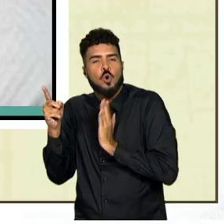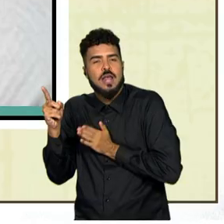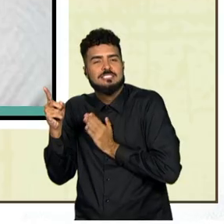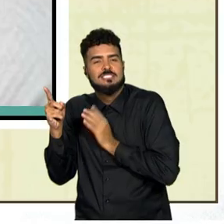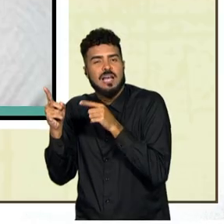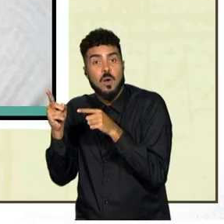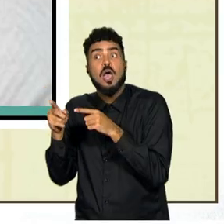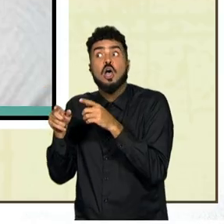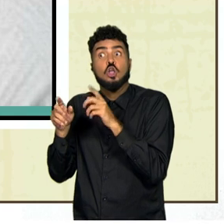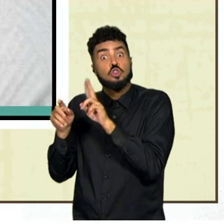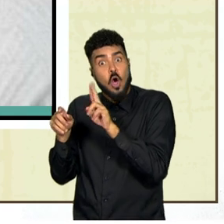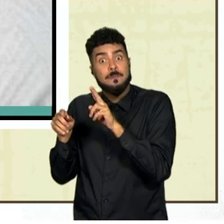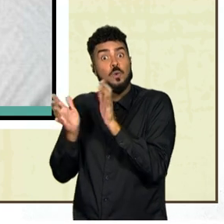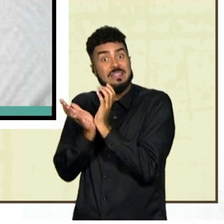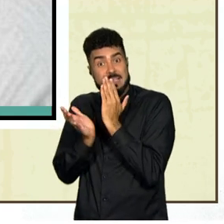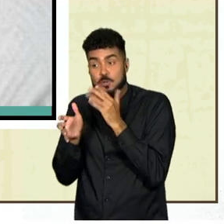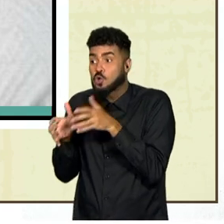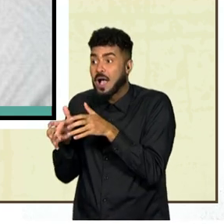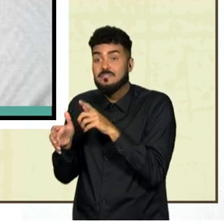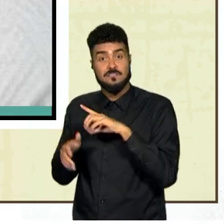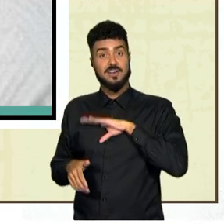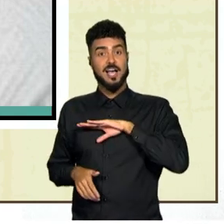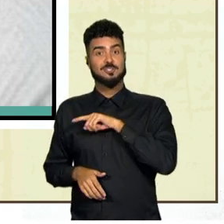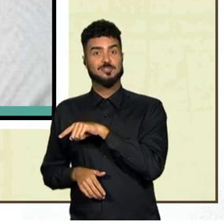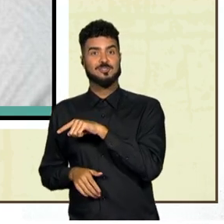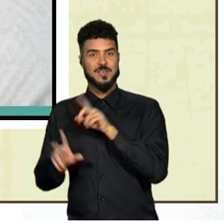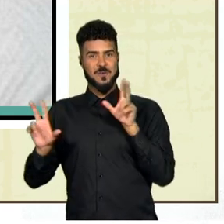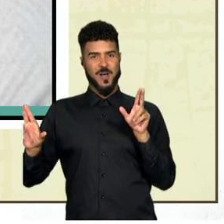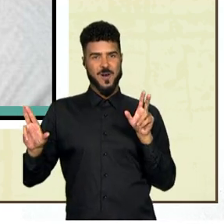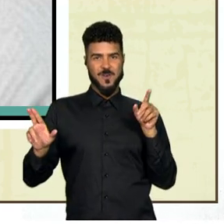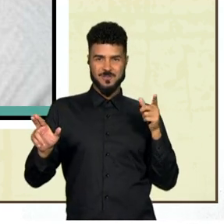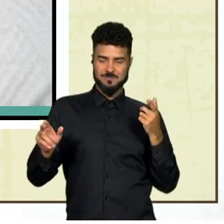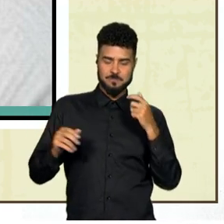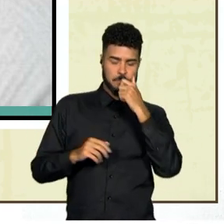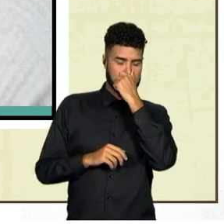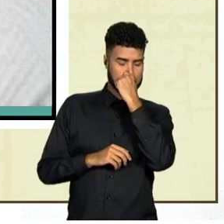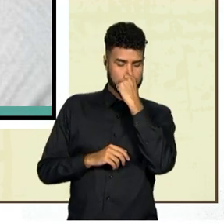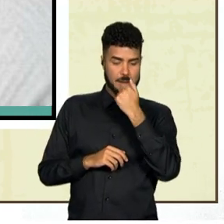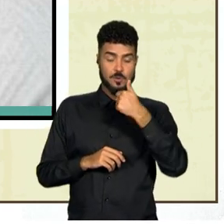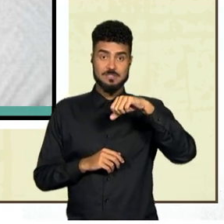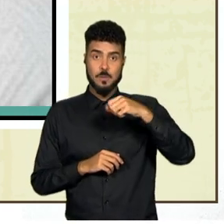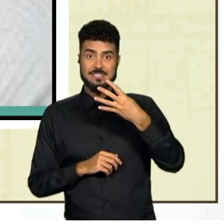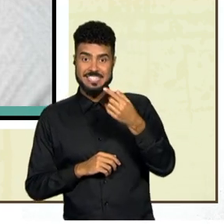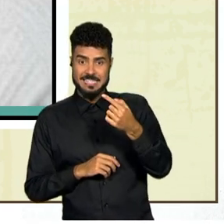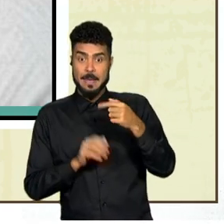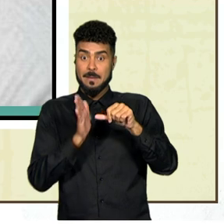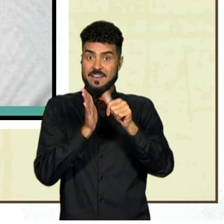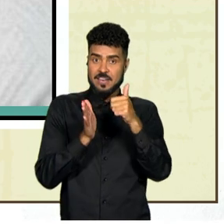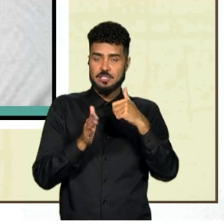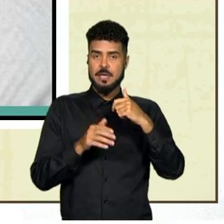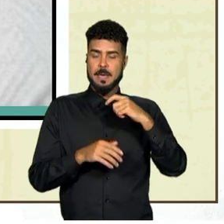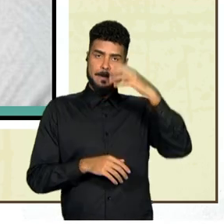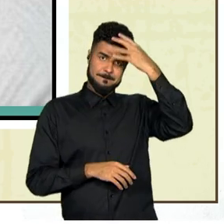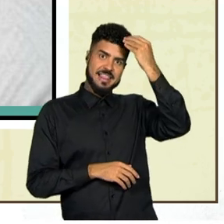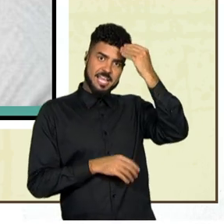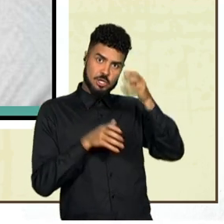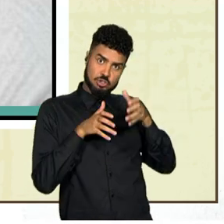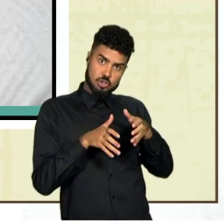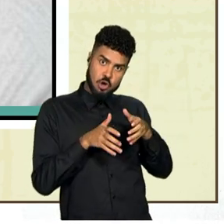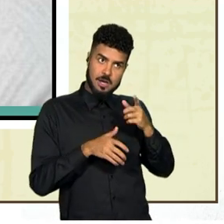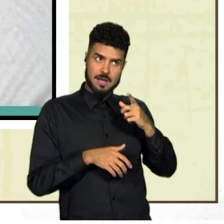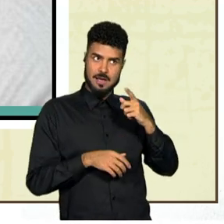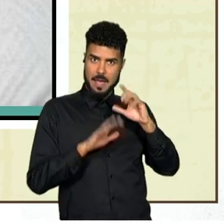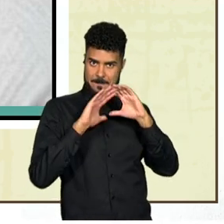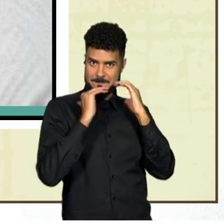Corações. Em 1957, o primeiro jogo do Pelé no Maracanã vai ser com a camisa do